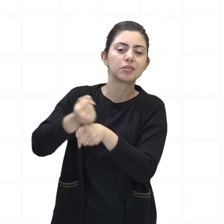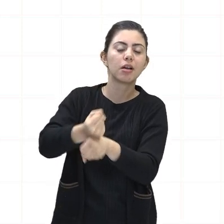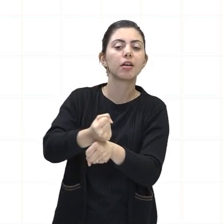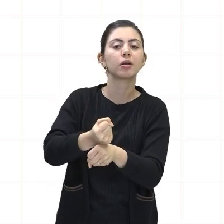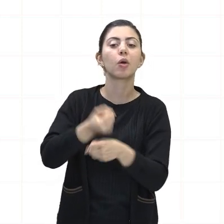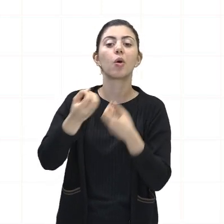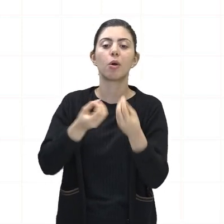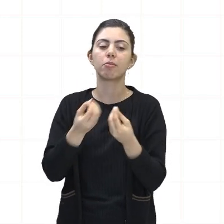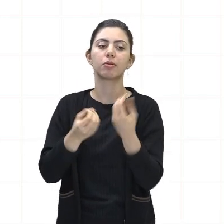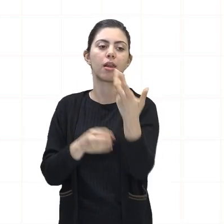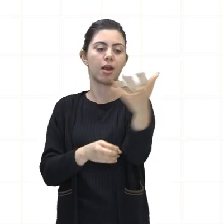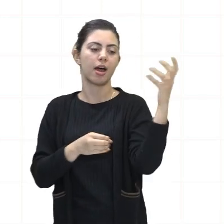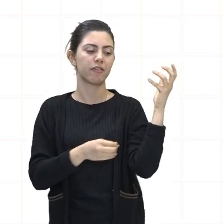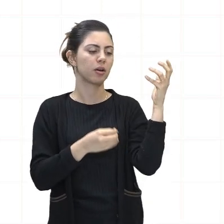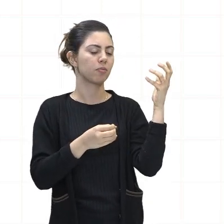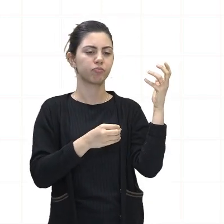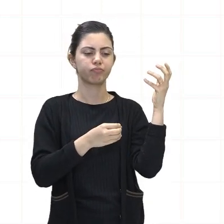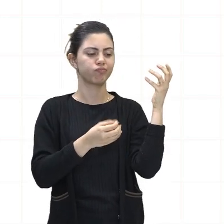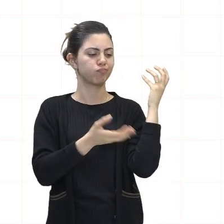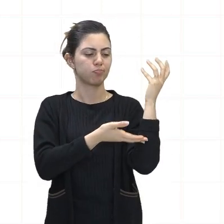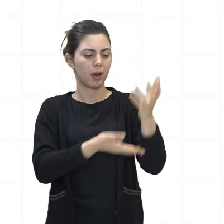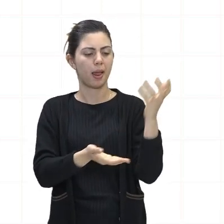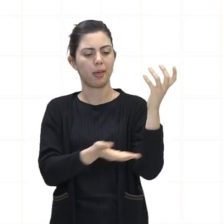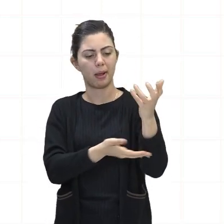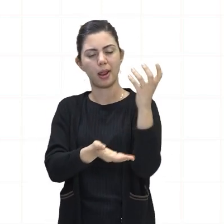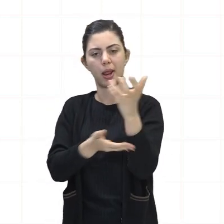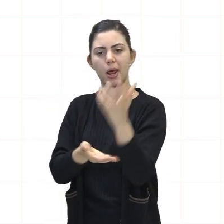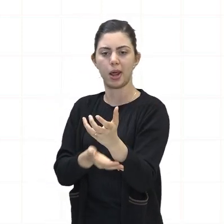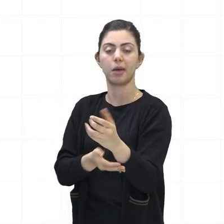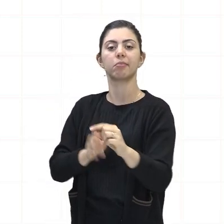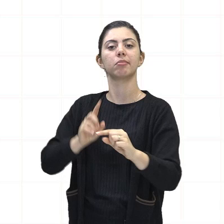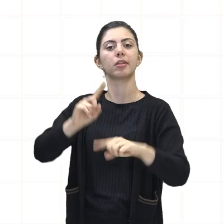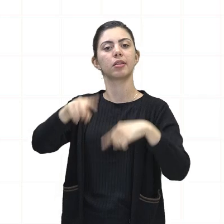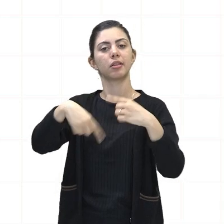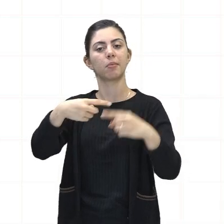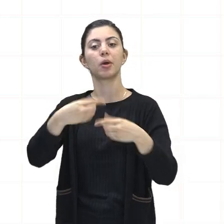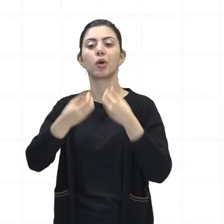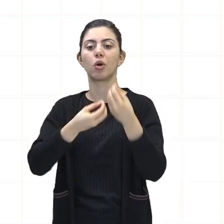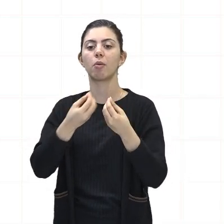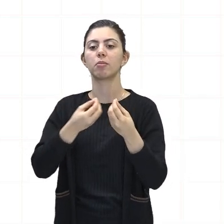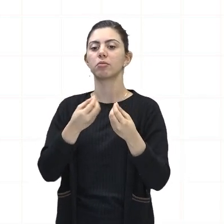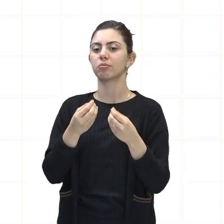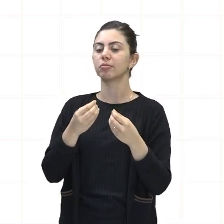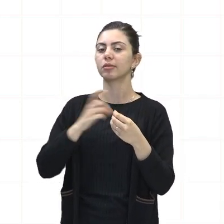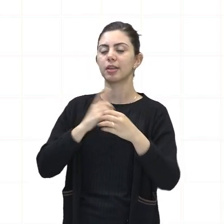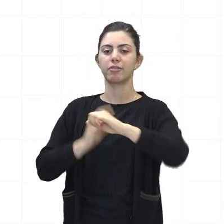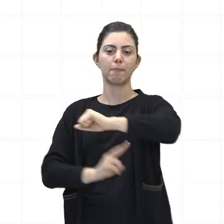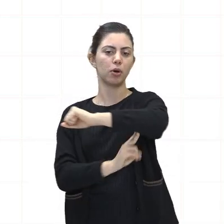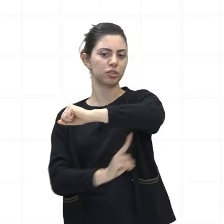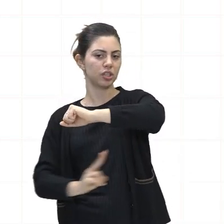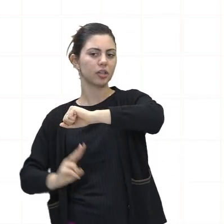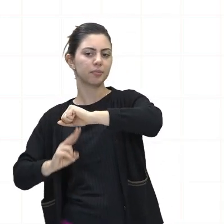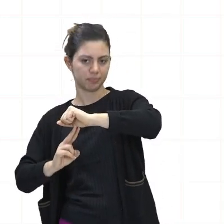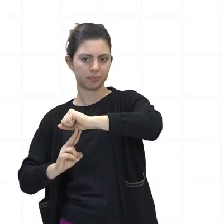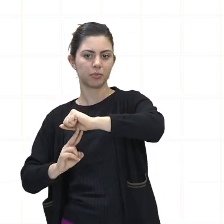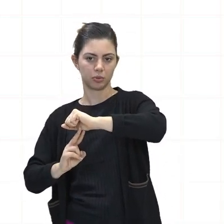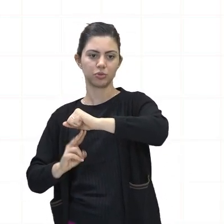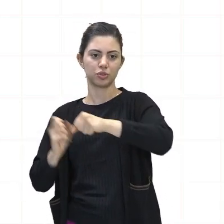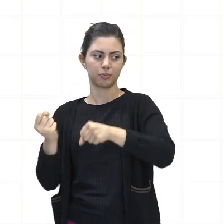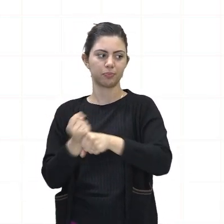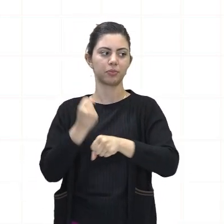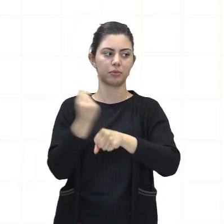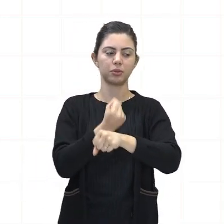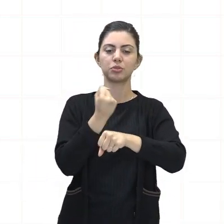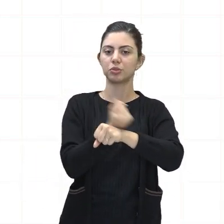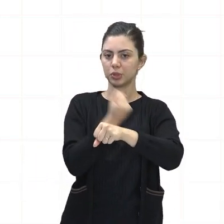necessidade de tirar a floresta que tinha aí. E depois houve a necessidade de fazer a ponte que está aparecendo aí, né? Então essa ponte cruza